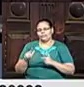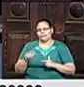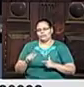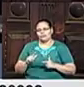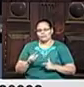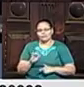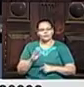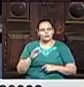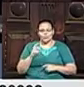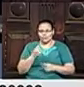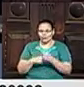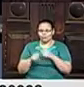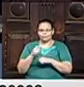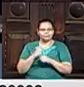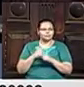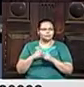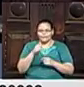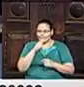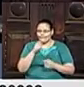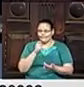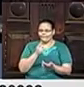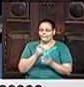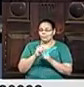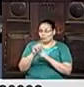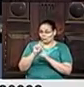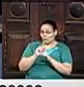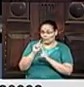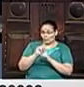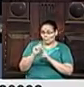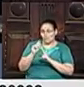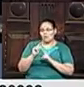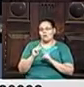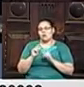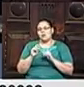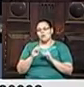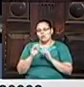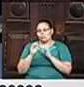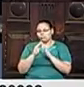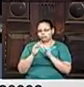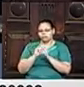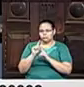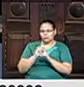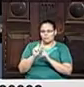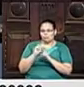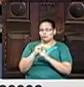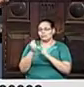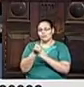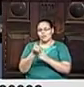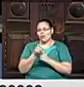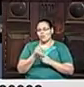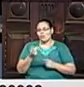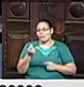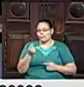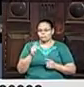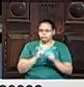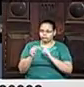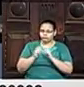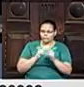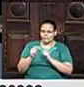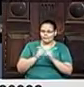feita, com o fim do pagamento do aluguel social a partir da entrega das chaves, será possível